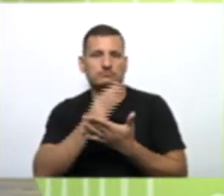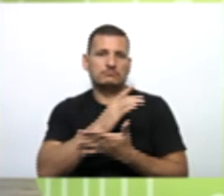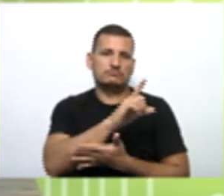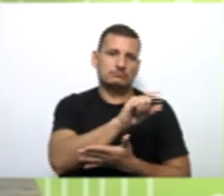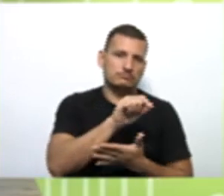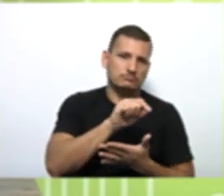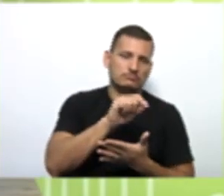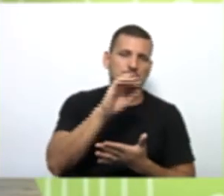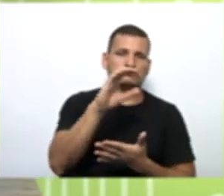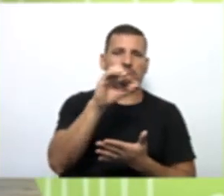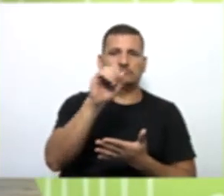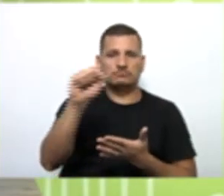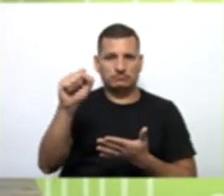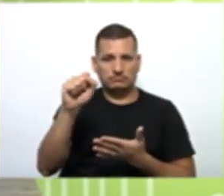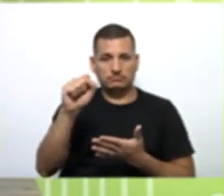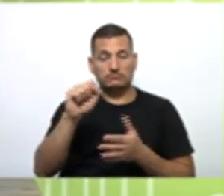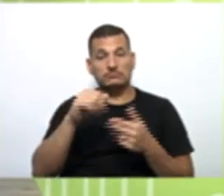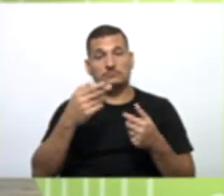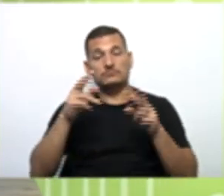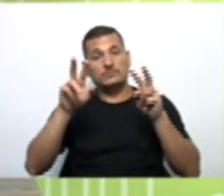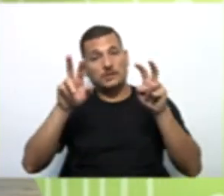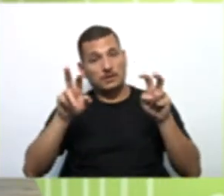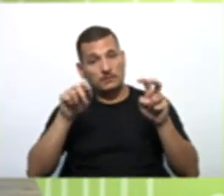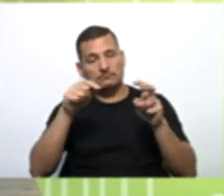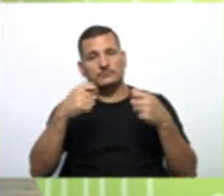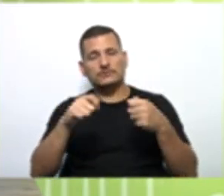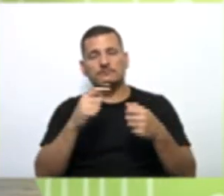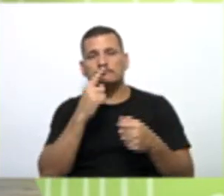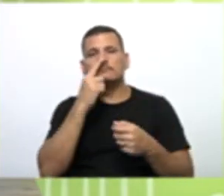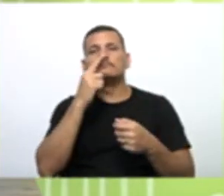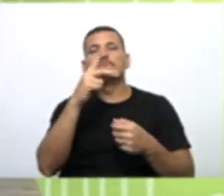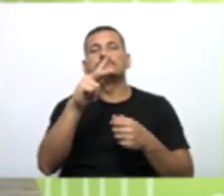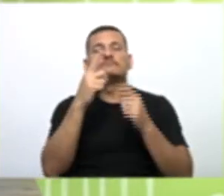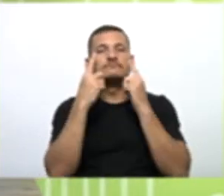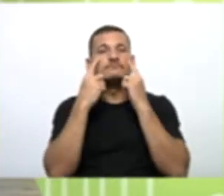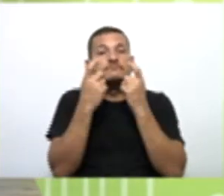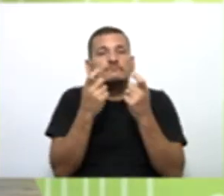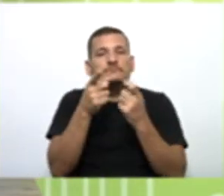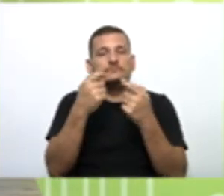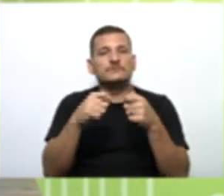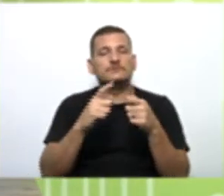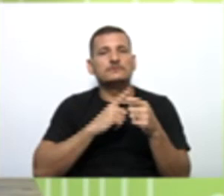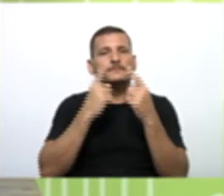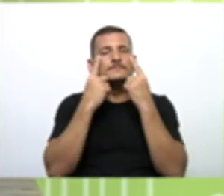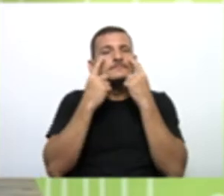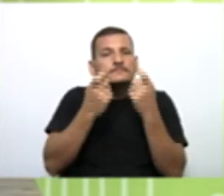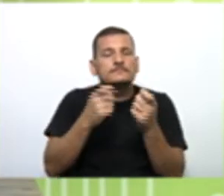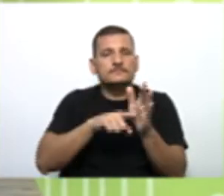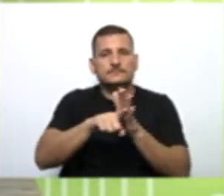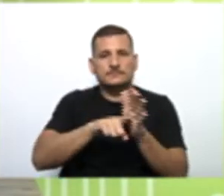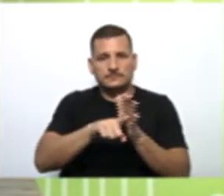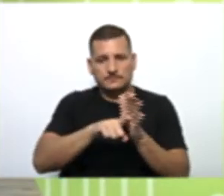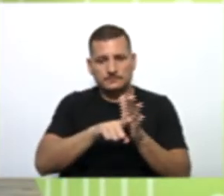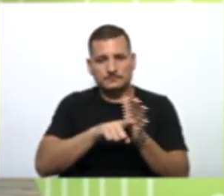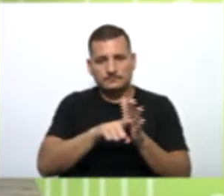CSS. Então, o tema tem que ter afinidade com o seu interesse. Você tem que estar interessado em pesquisar aquele assunto. E isso é um dos